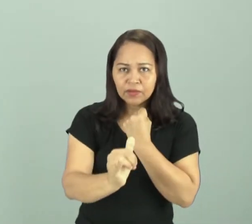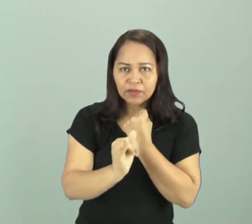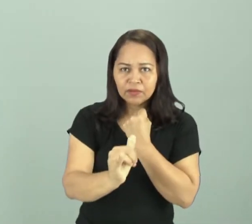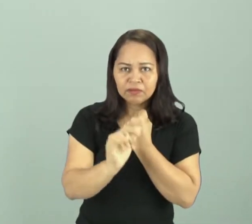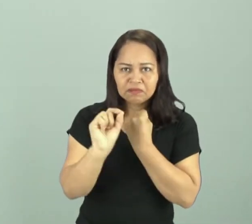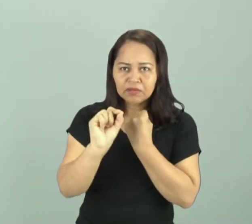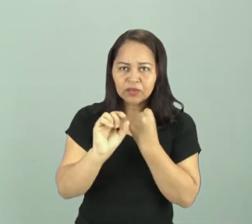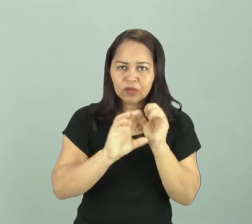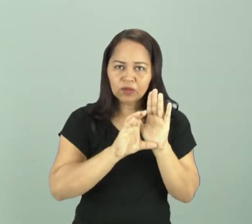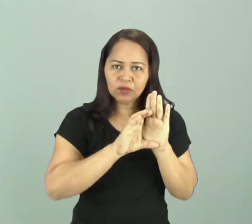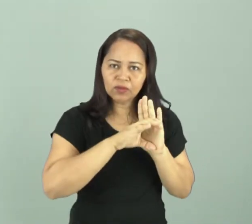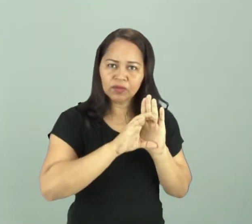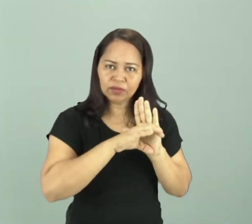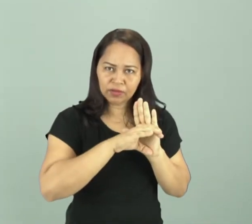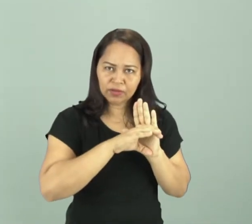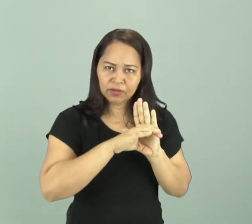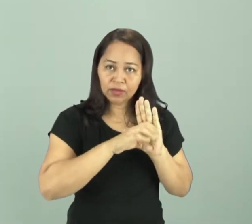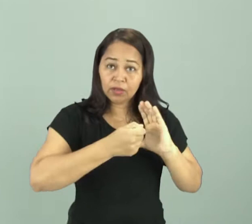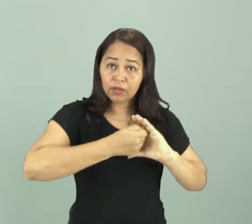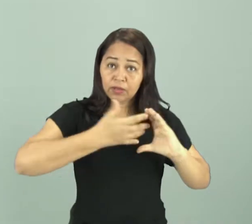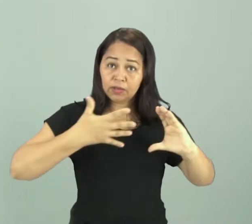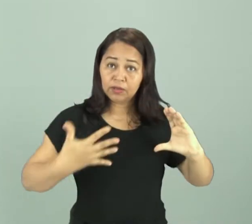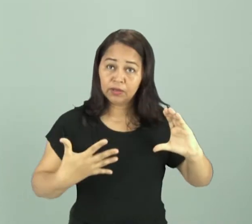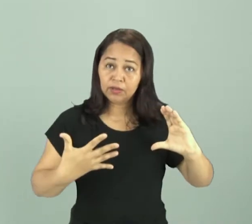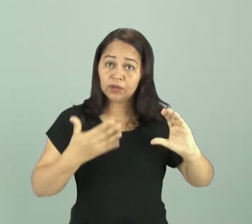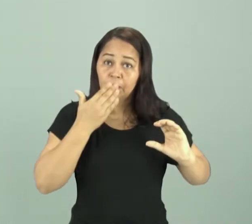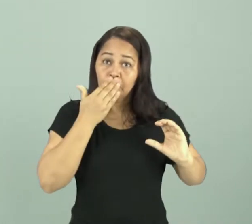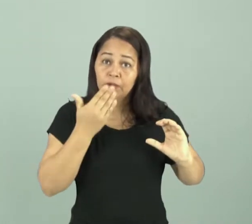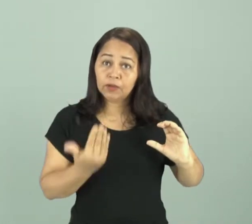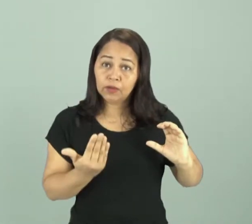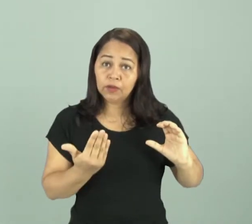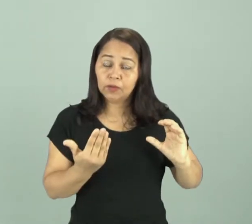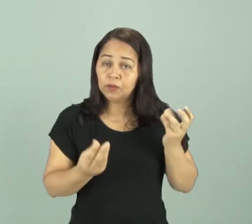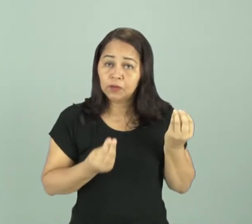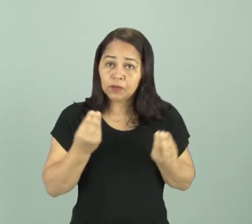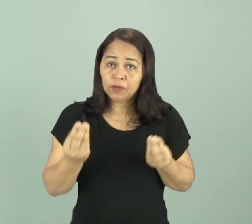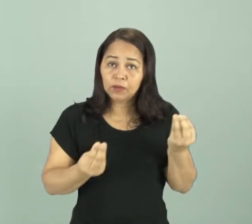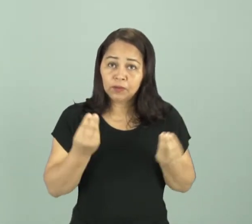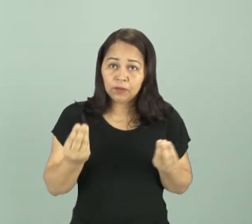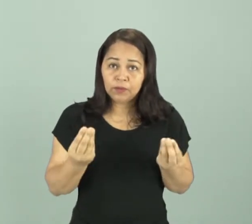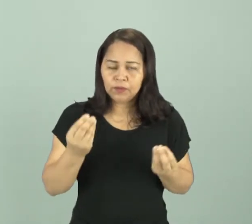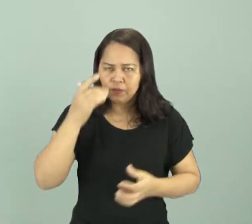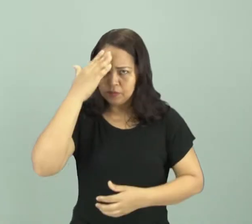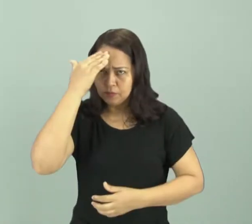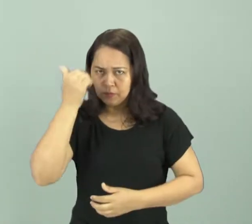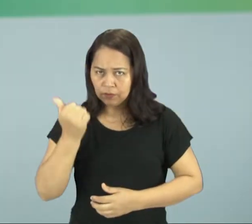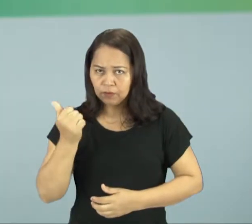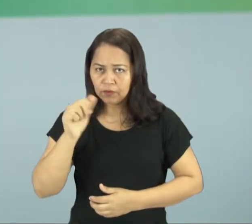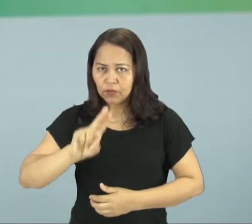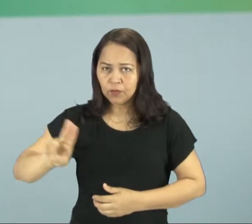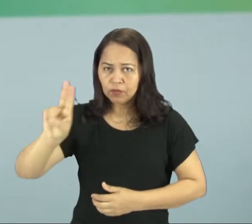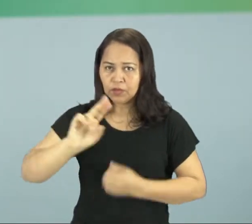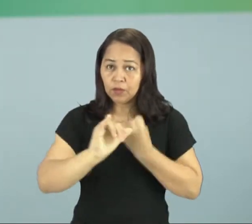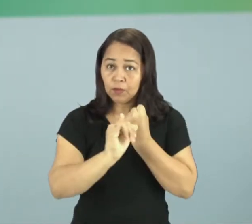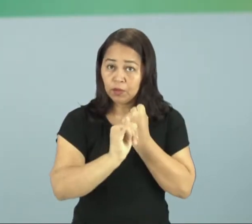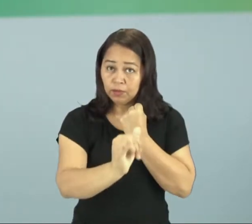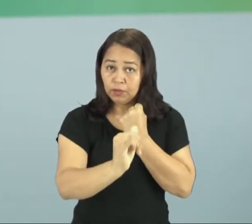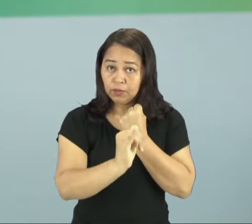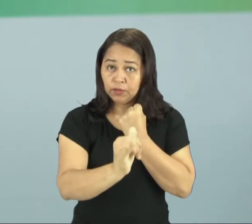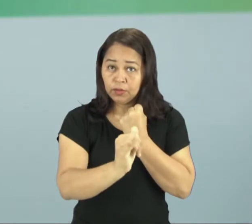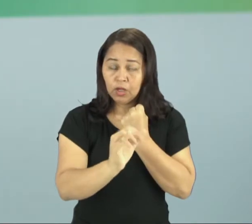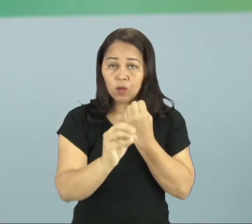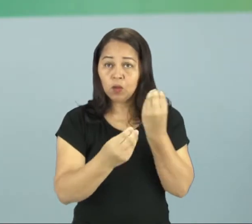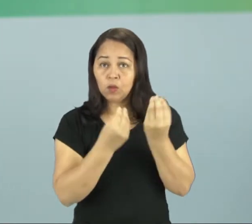suas características? Quais são os tipos, as suas funções? Você sabe como usar uma crônica ou como elaborar